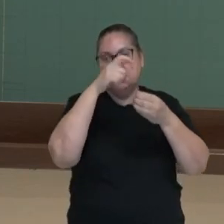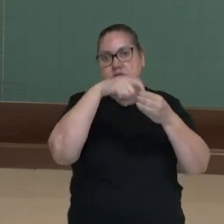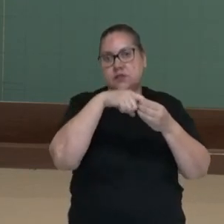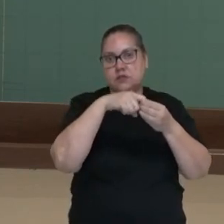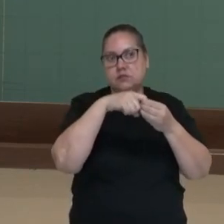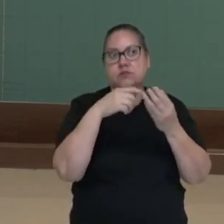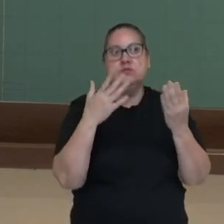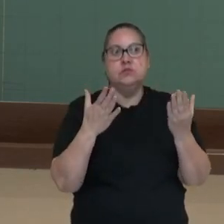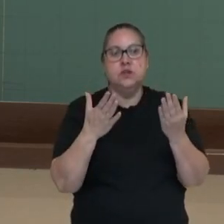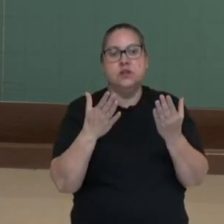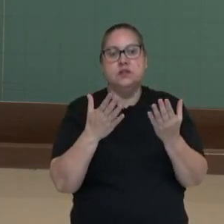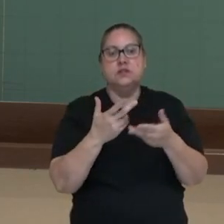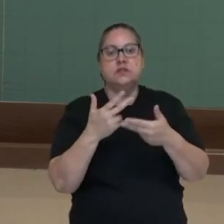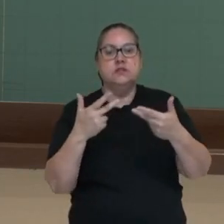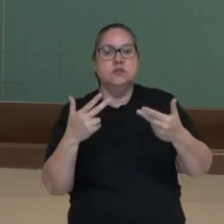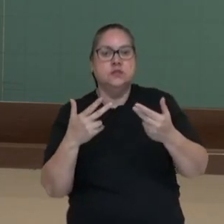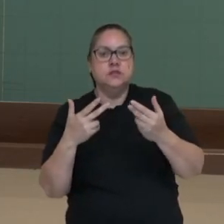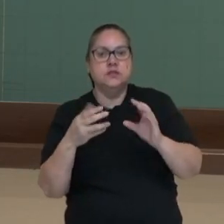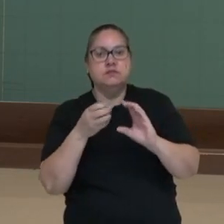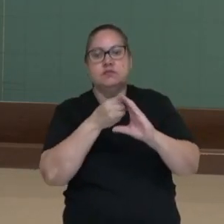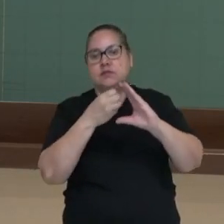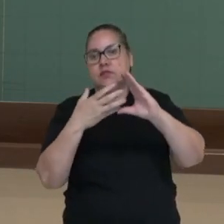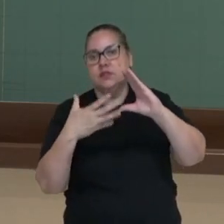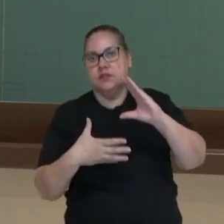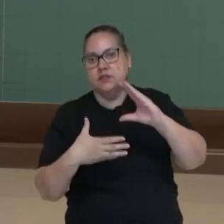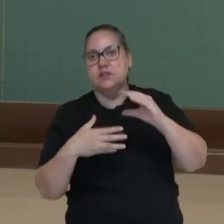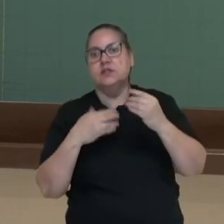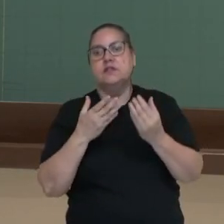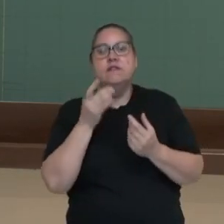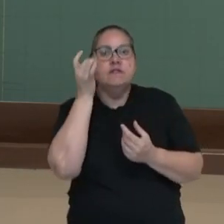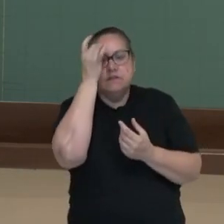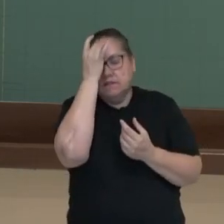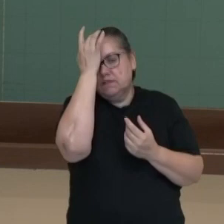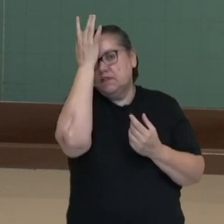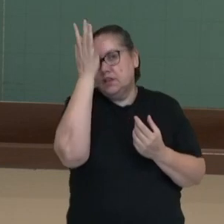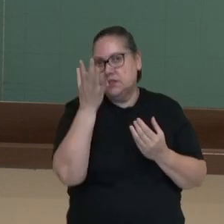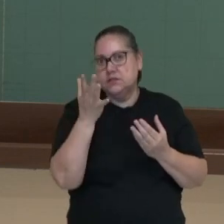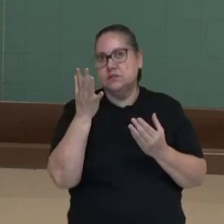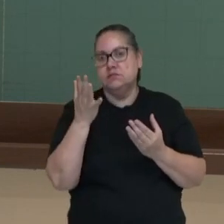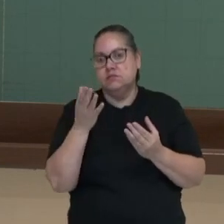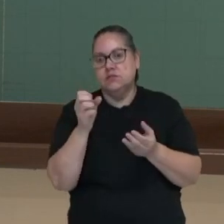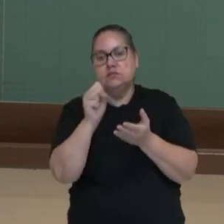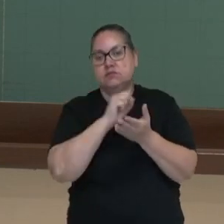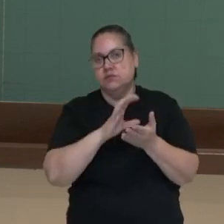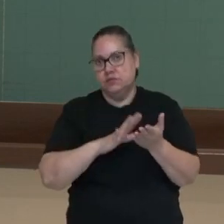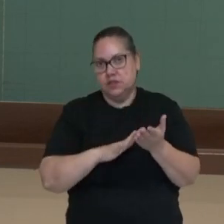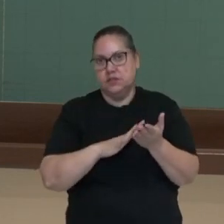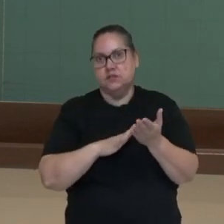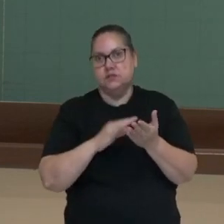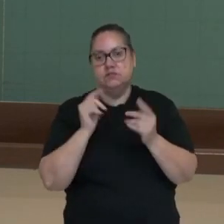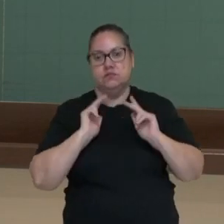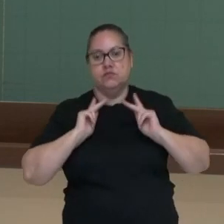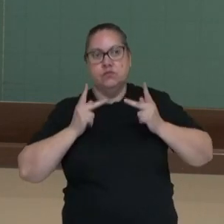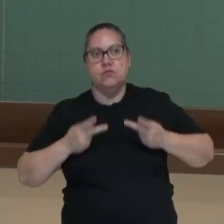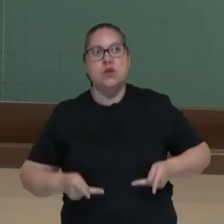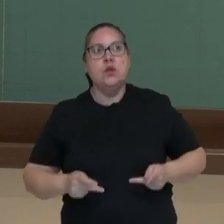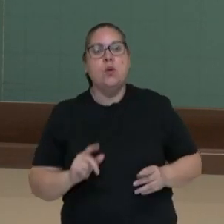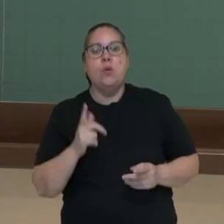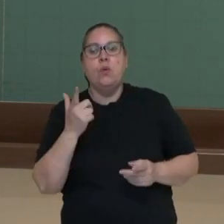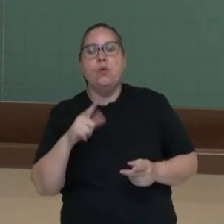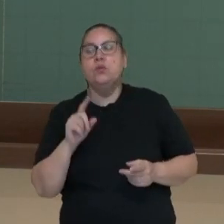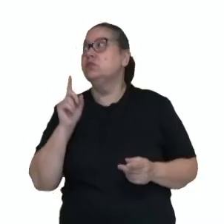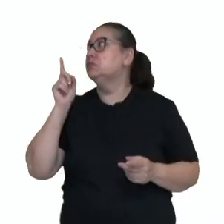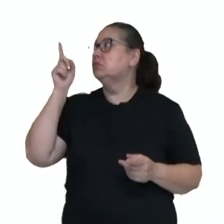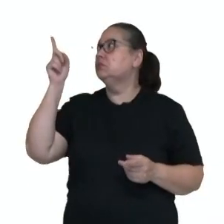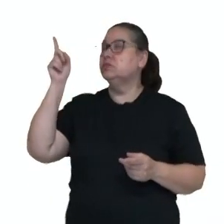em função dessa característica de facilitar as atividades humanas. Outros